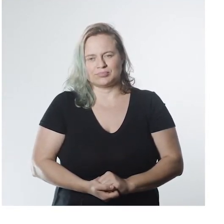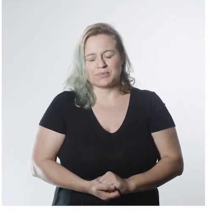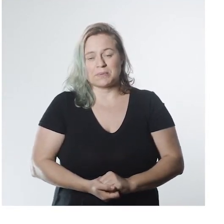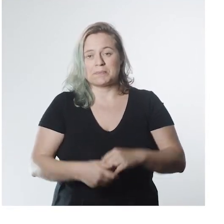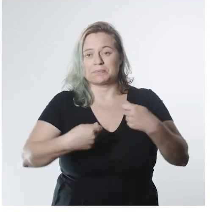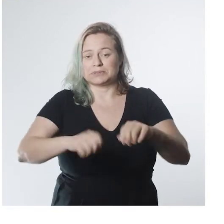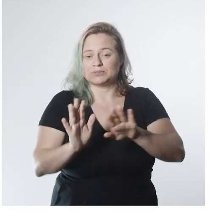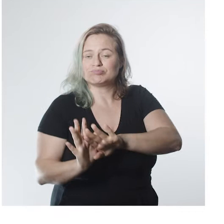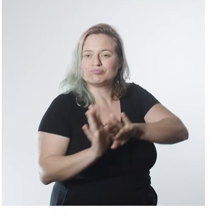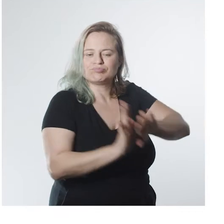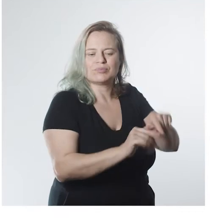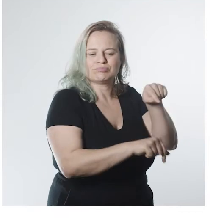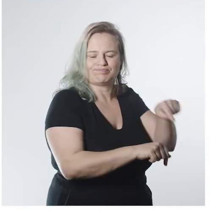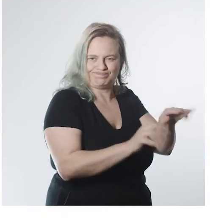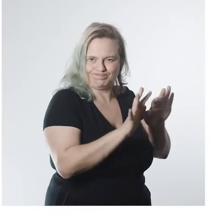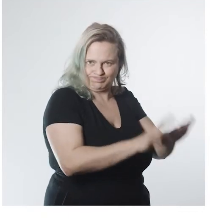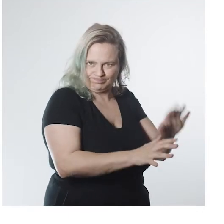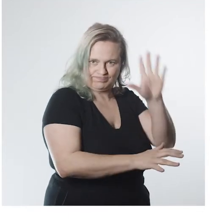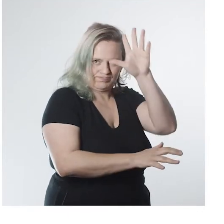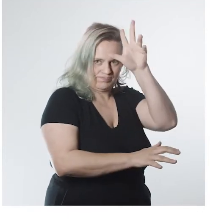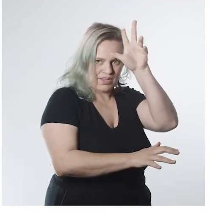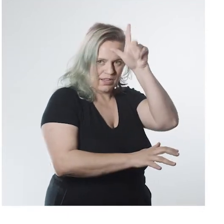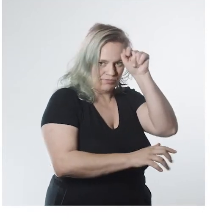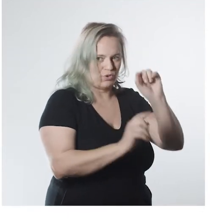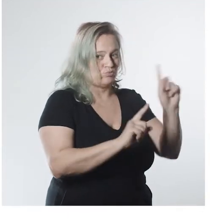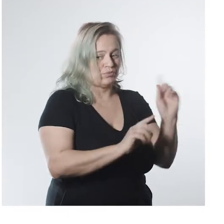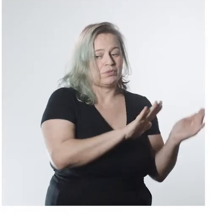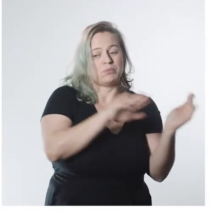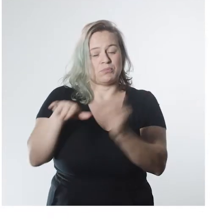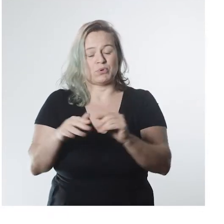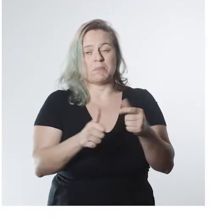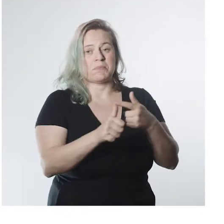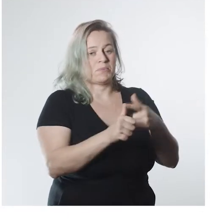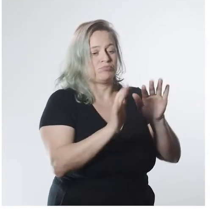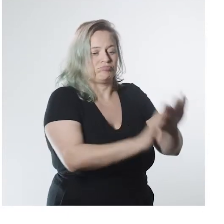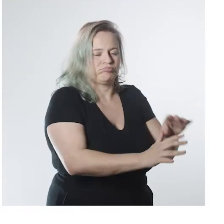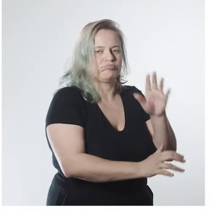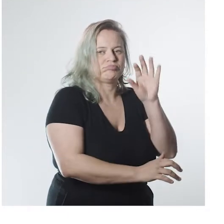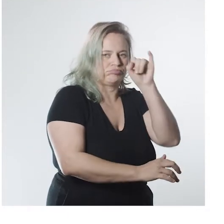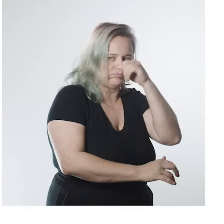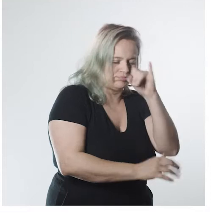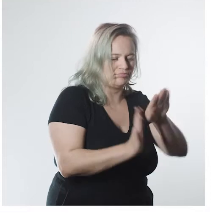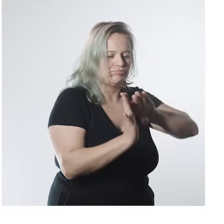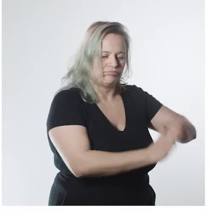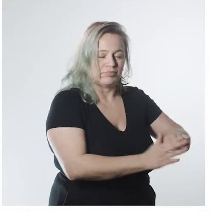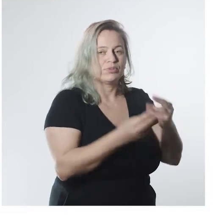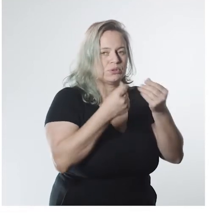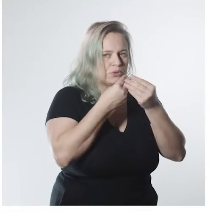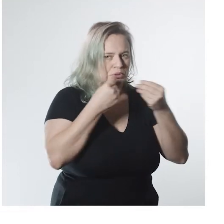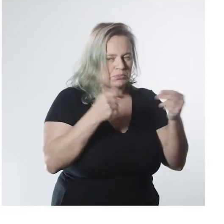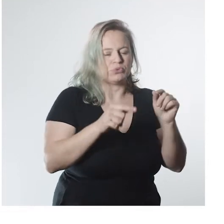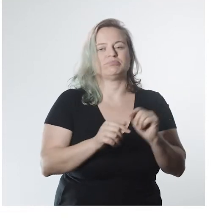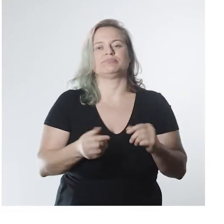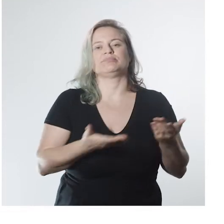Reserva a parte da carne suína primeira que nós começamos, né? Nós vamos iniciar com o mesmo processo, né, retirando os sabores da carne de frango.